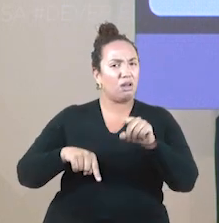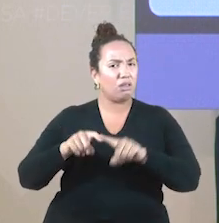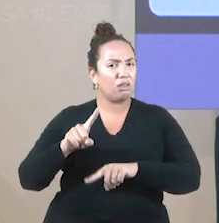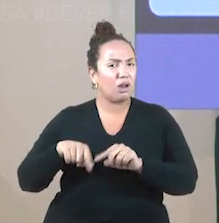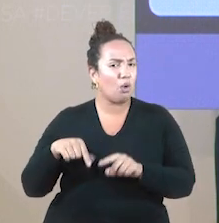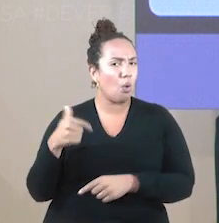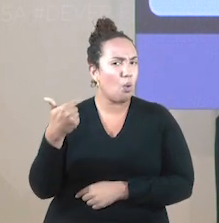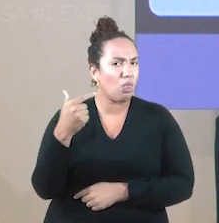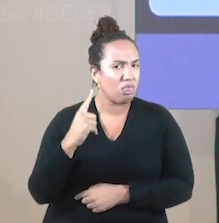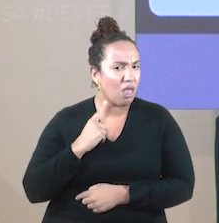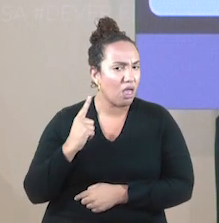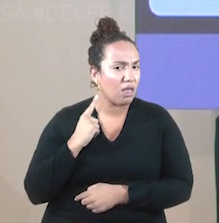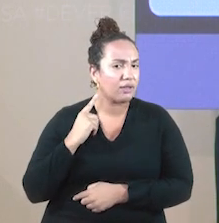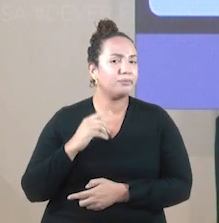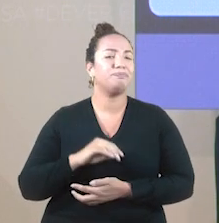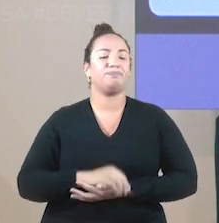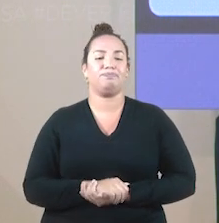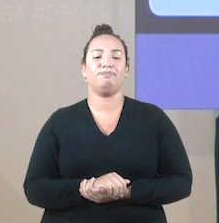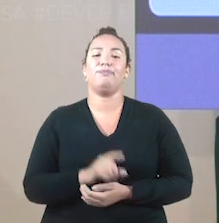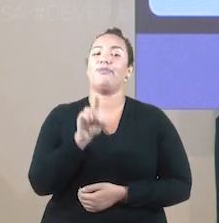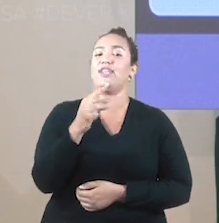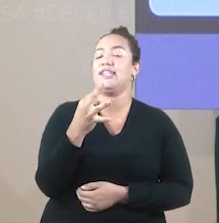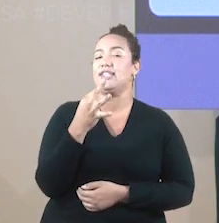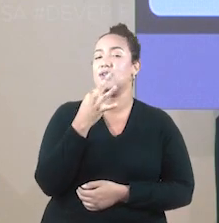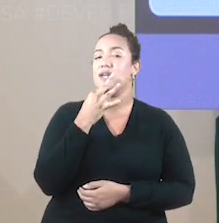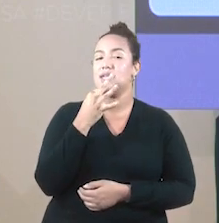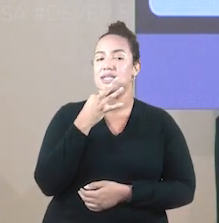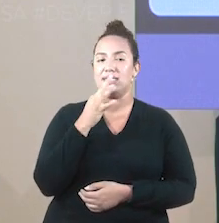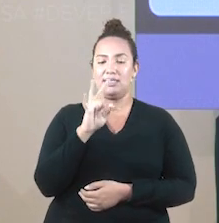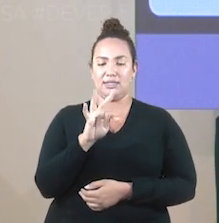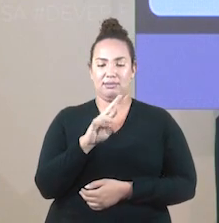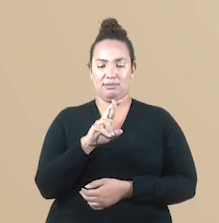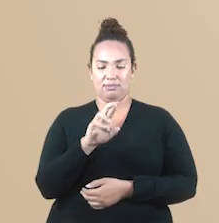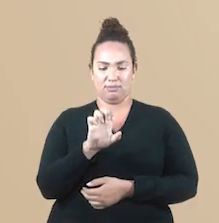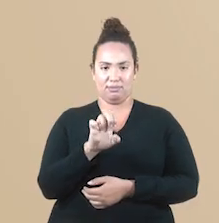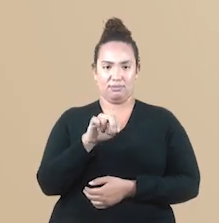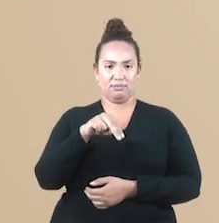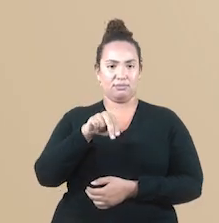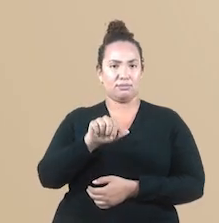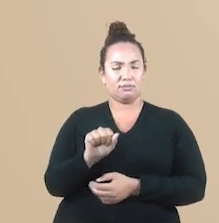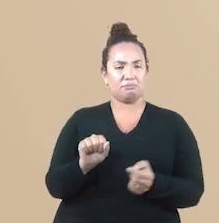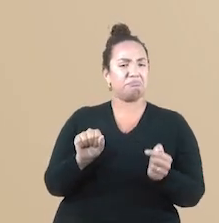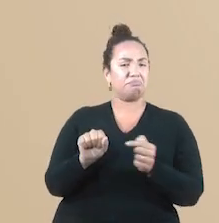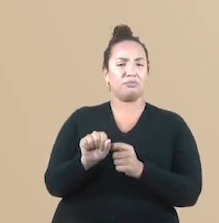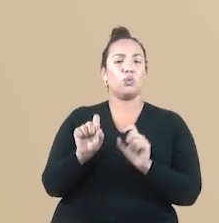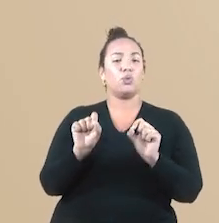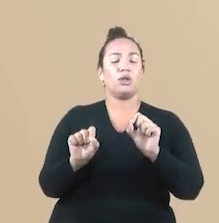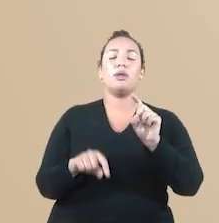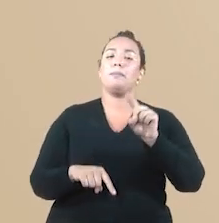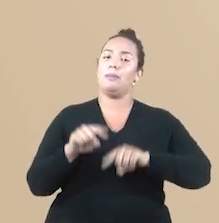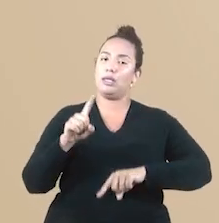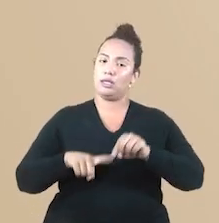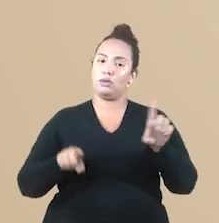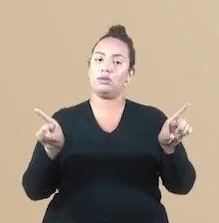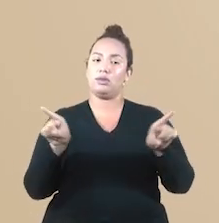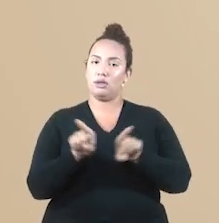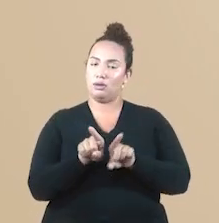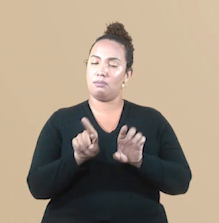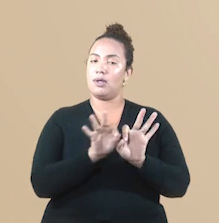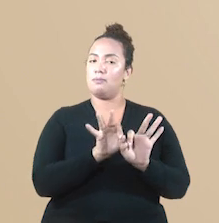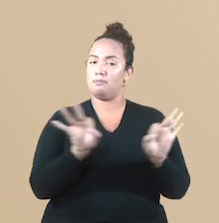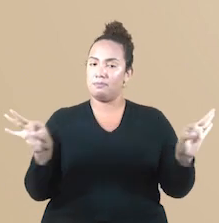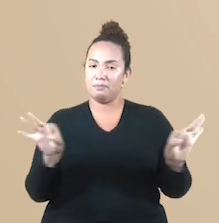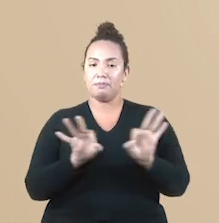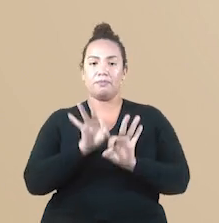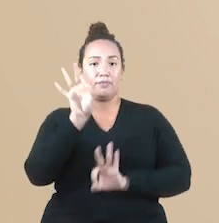o comprimento? Você já ouviu falar em trena? A trena é outro instrumento de medida, que